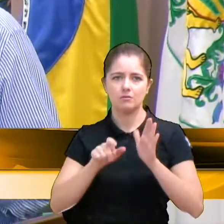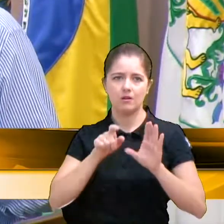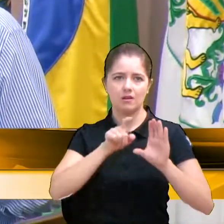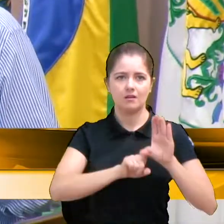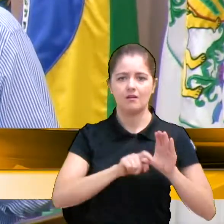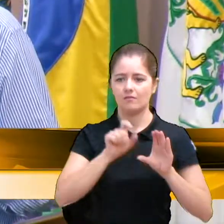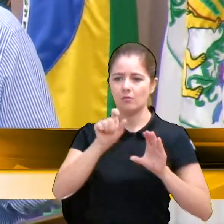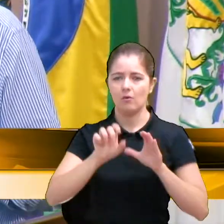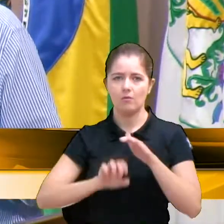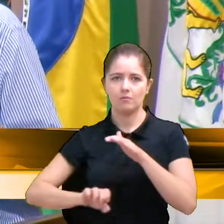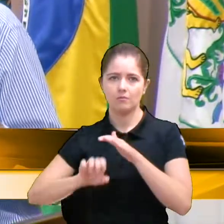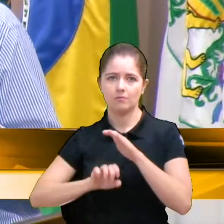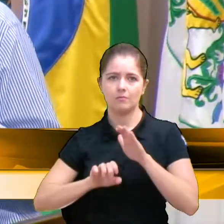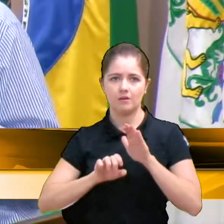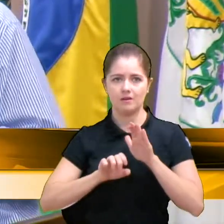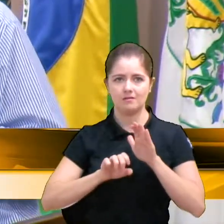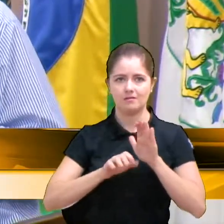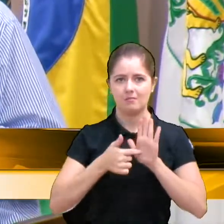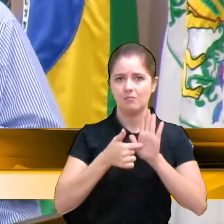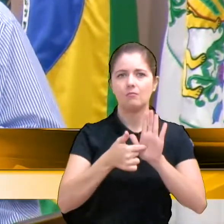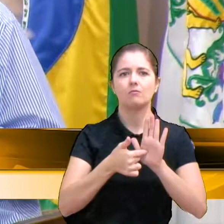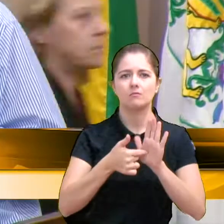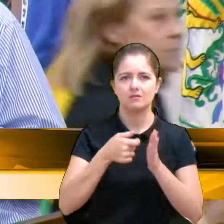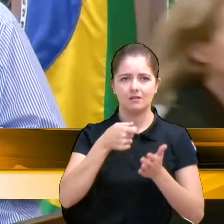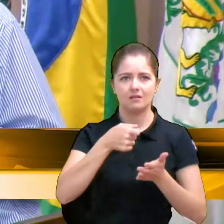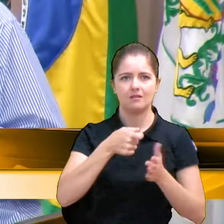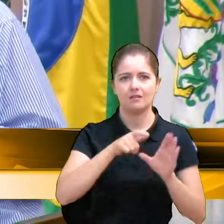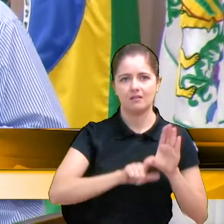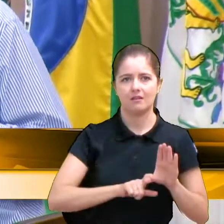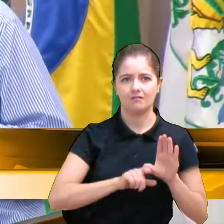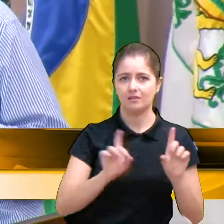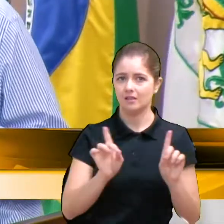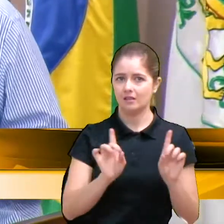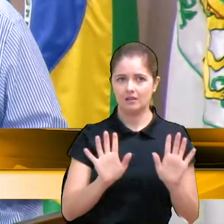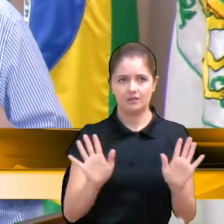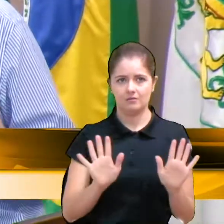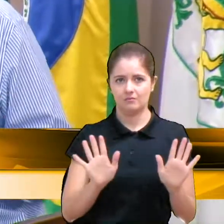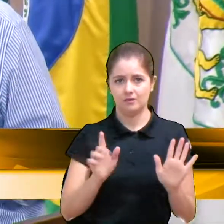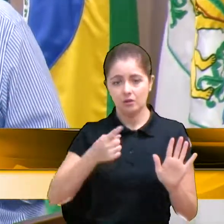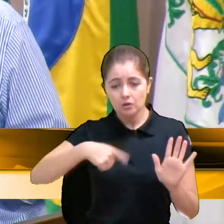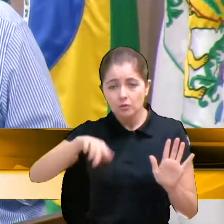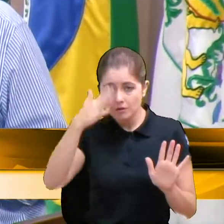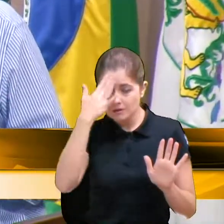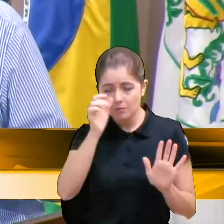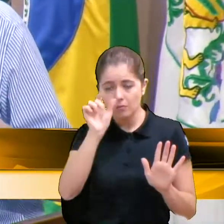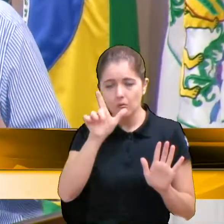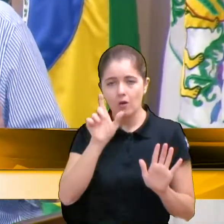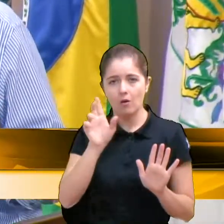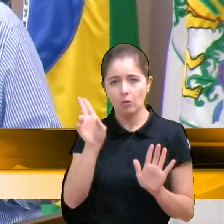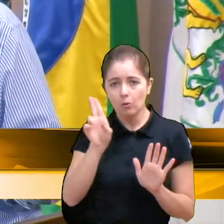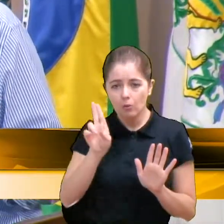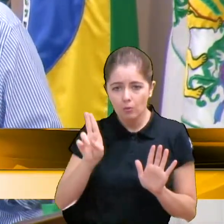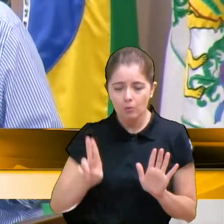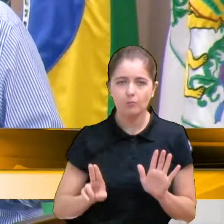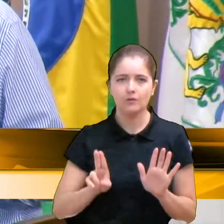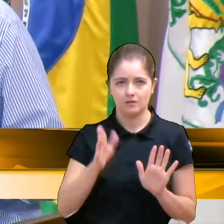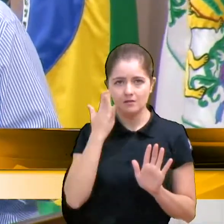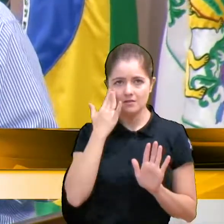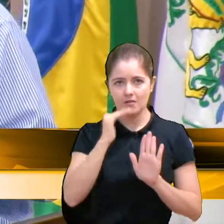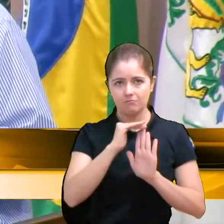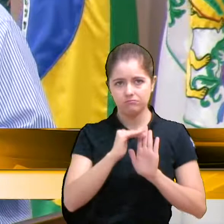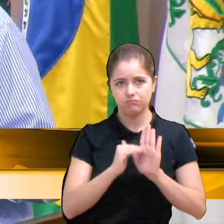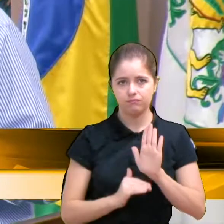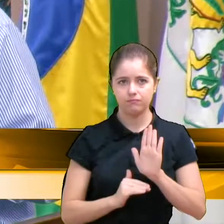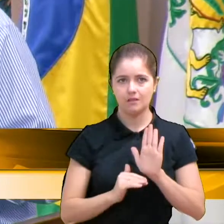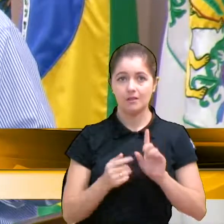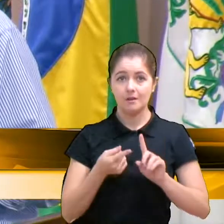difícil, até, nós nem pedimos, nós sabemos quem são todos esses devedores e não divulgamos, porque não